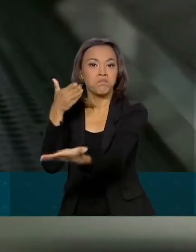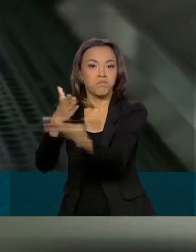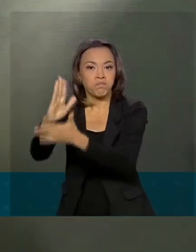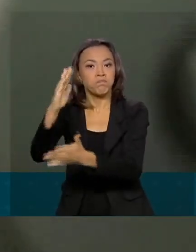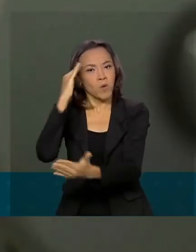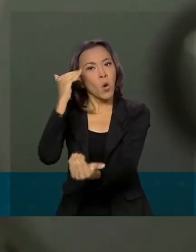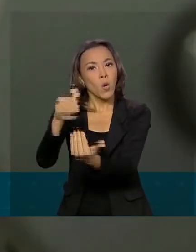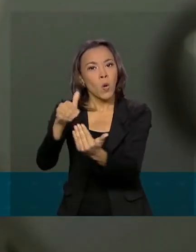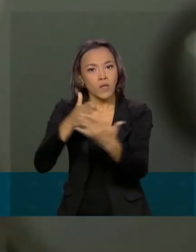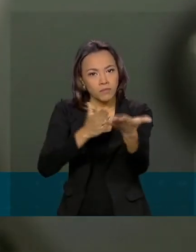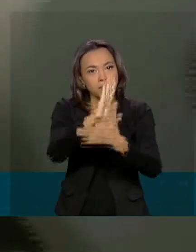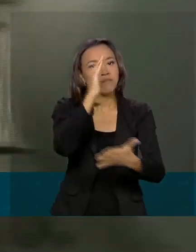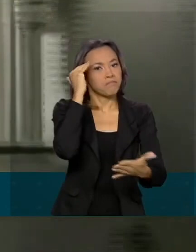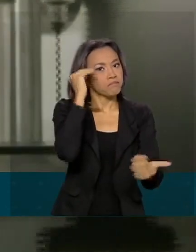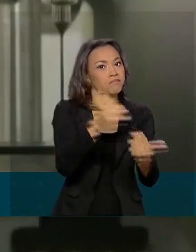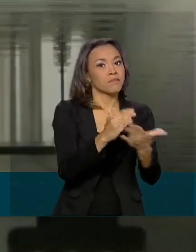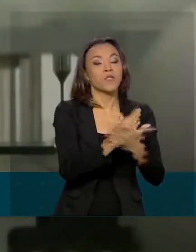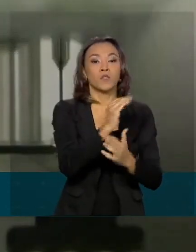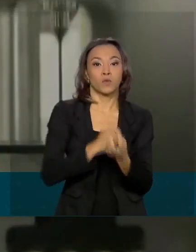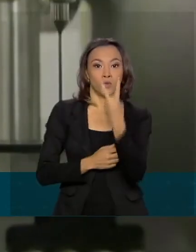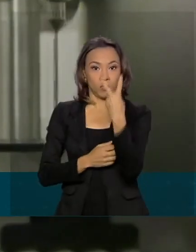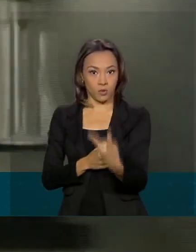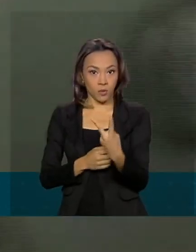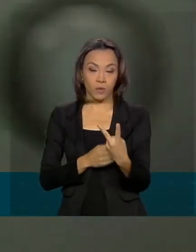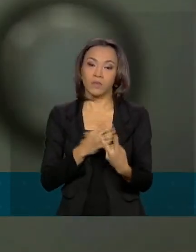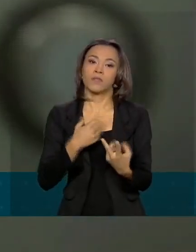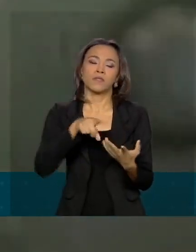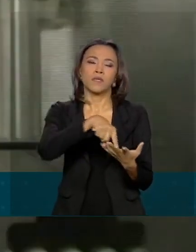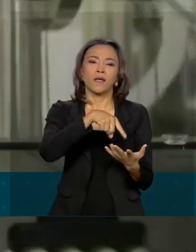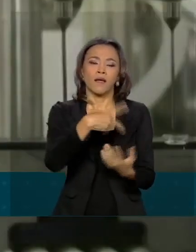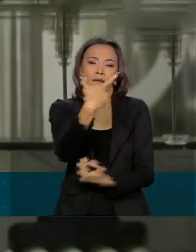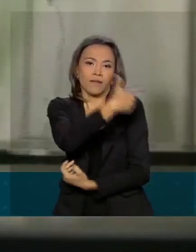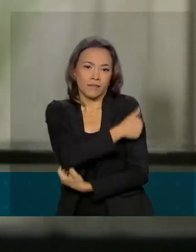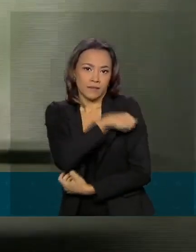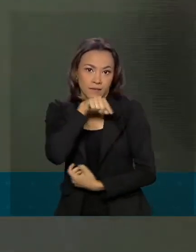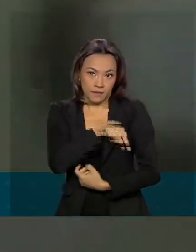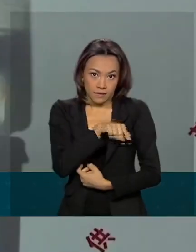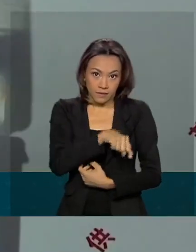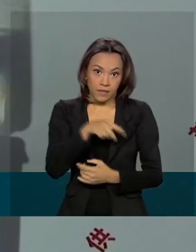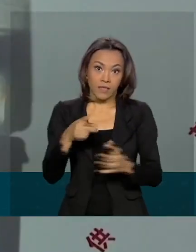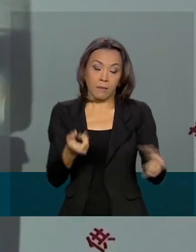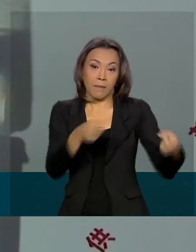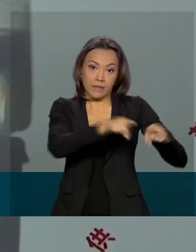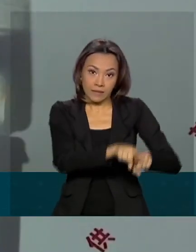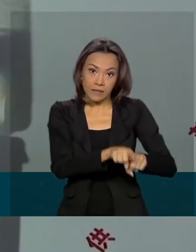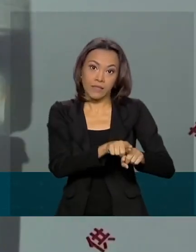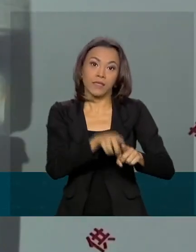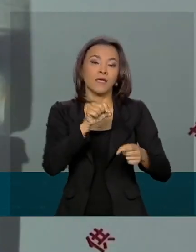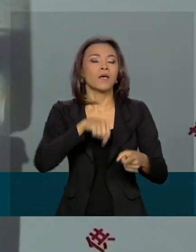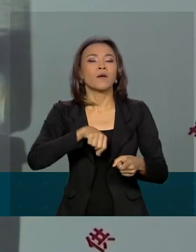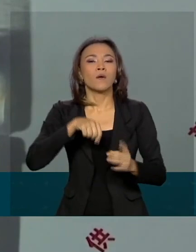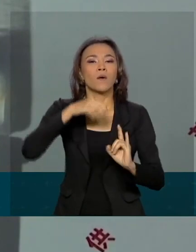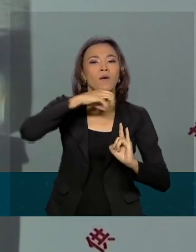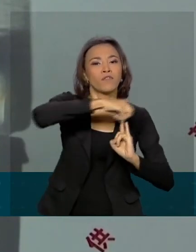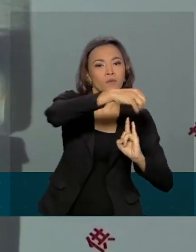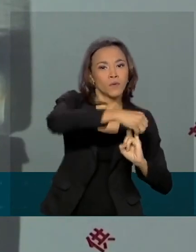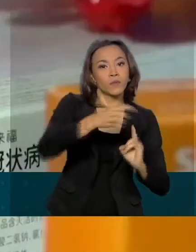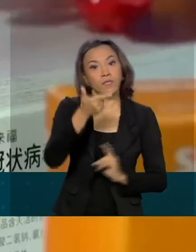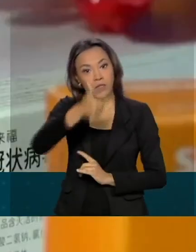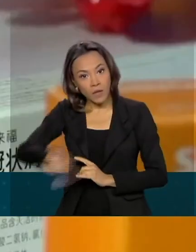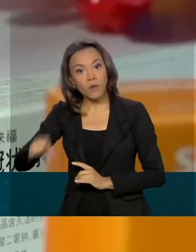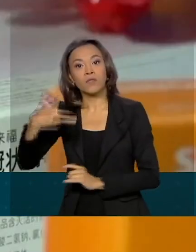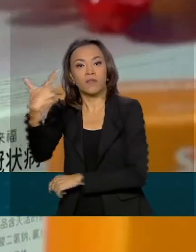das vacinas de Oxford, do laboratório AstraZeneca, em parceria com a Fiocruz, e a Coronavac, do laboratório